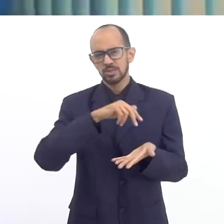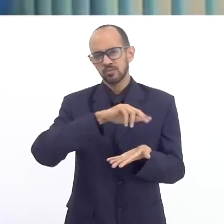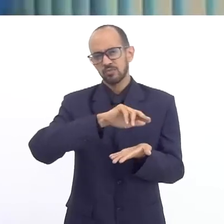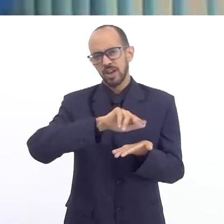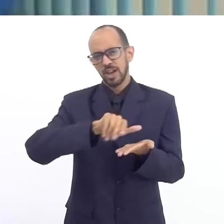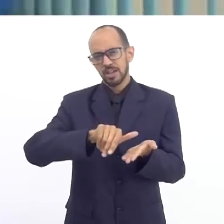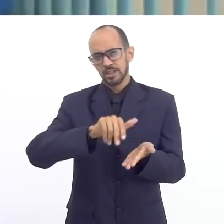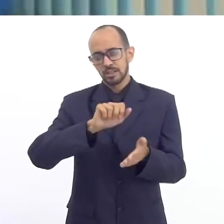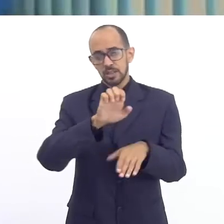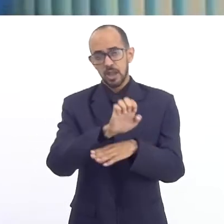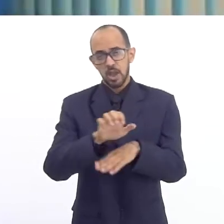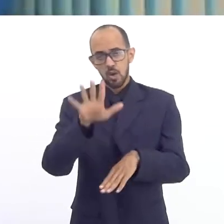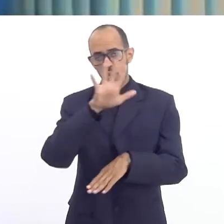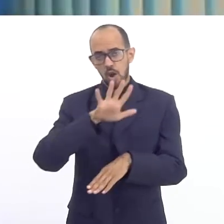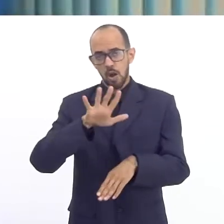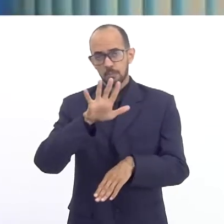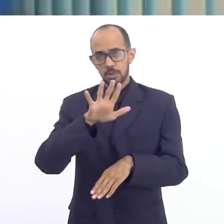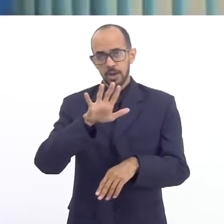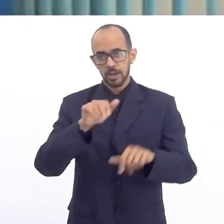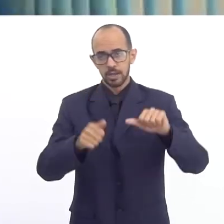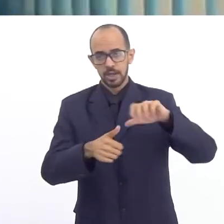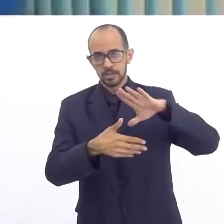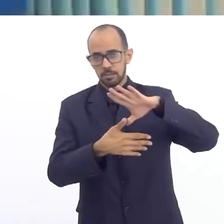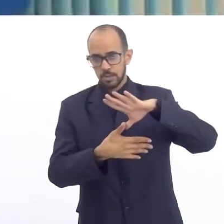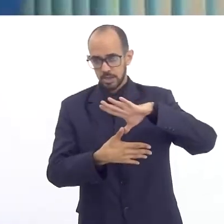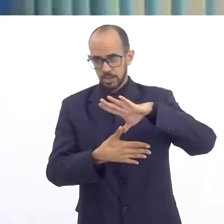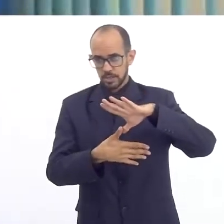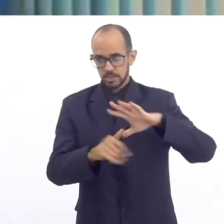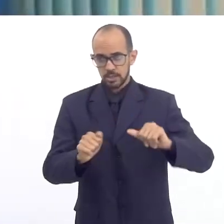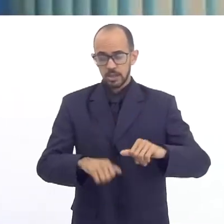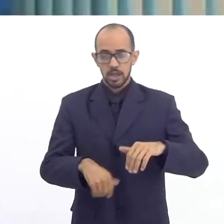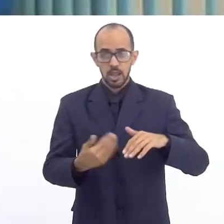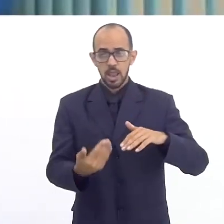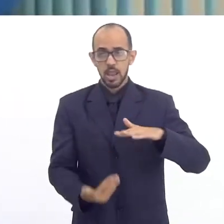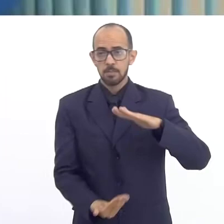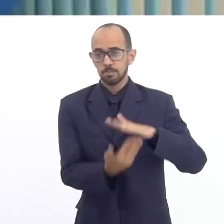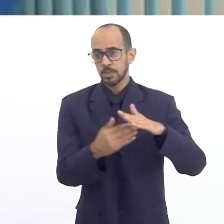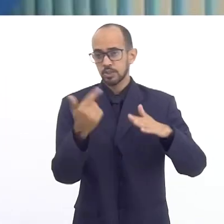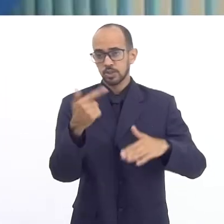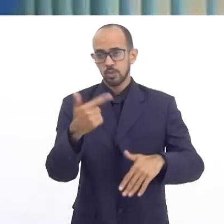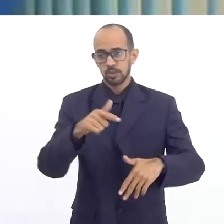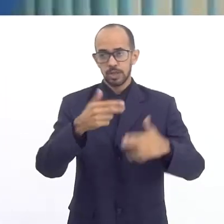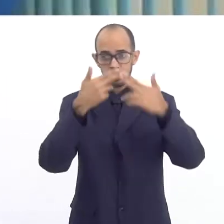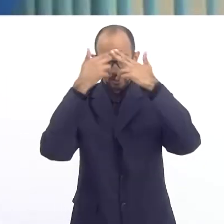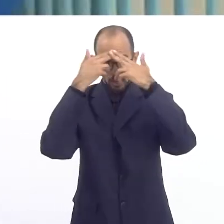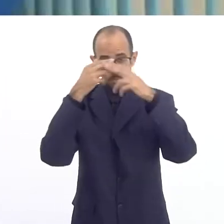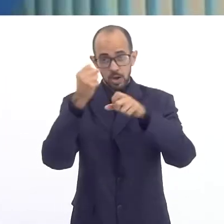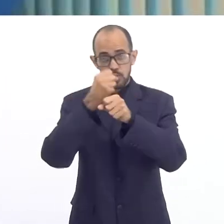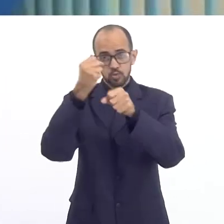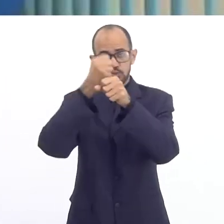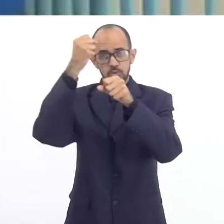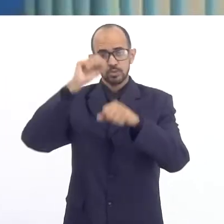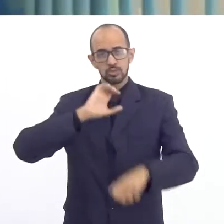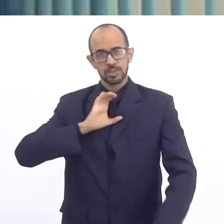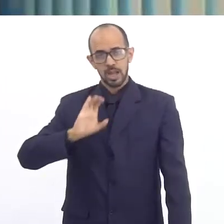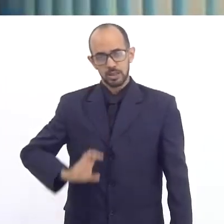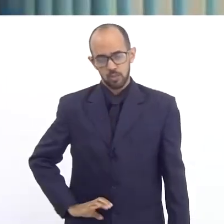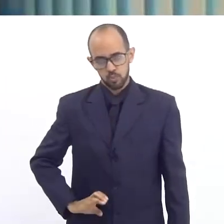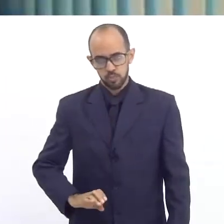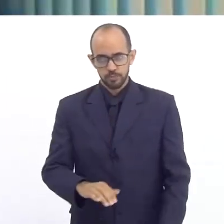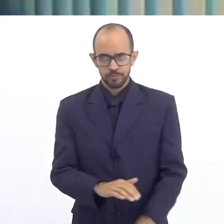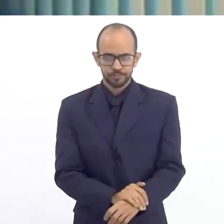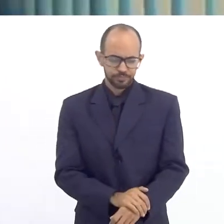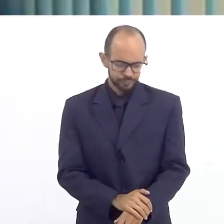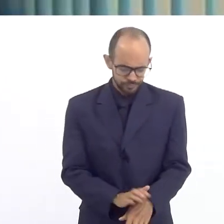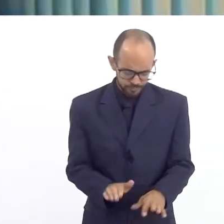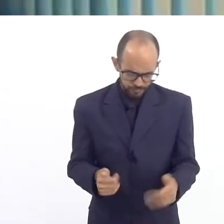vários países da Europa e das Américas. Limites sem trauma, construindo cidadãos. Então,